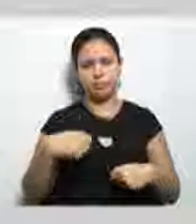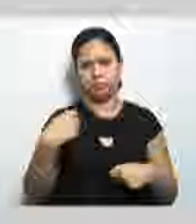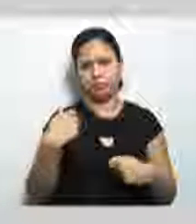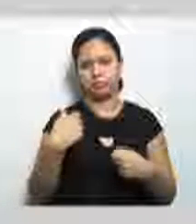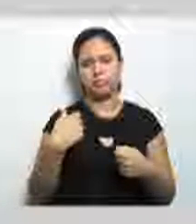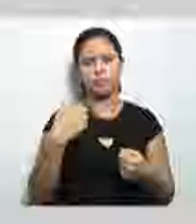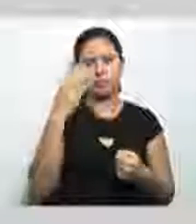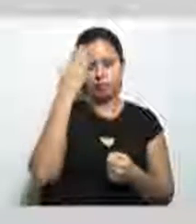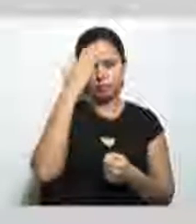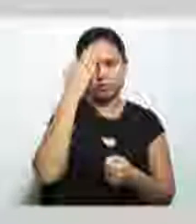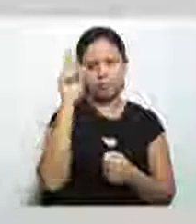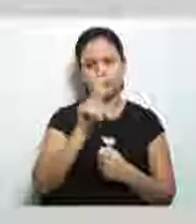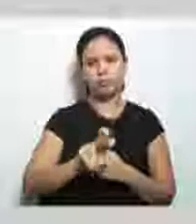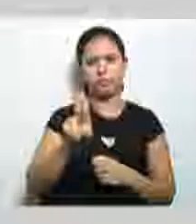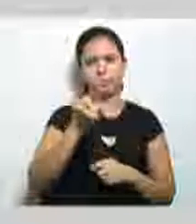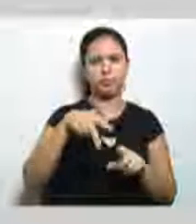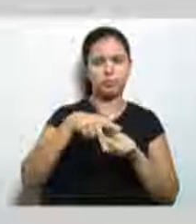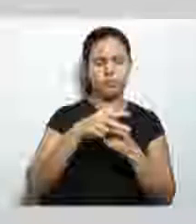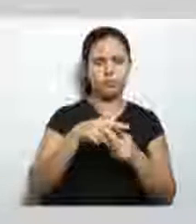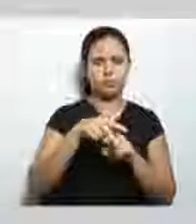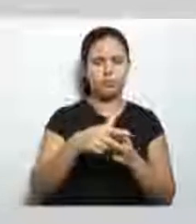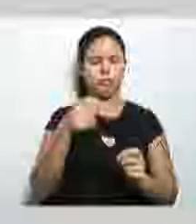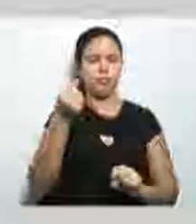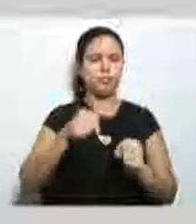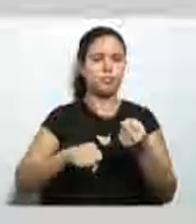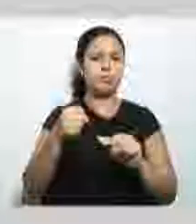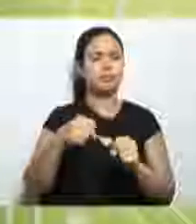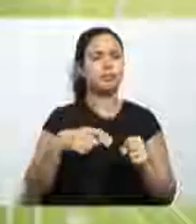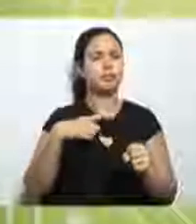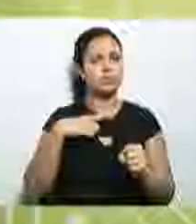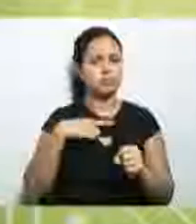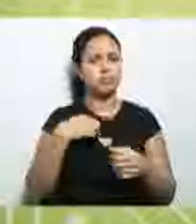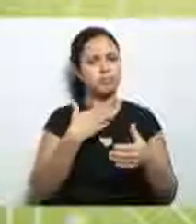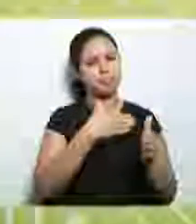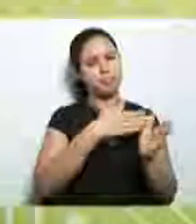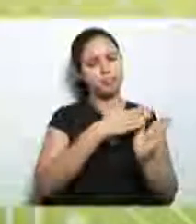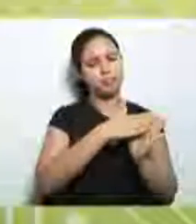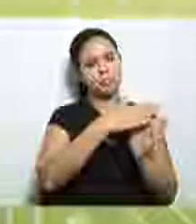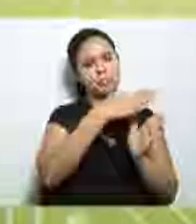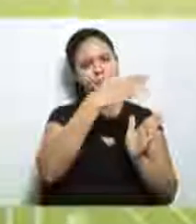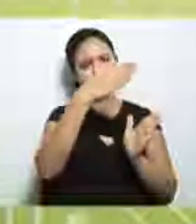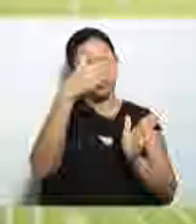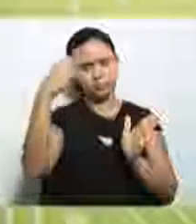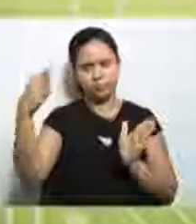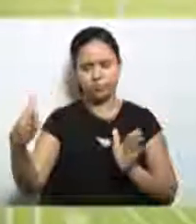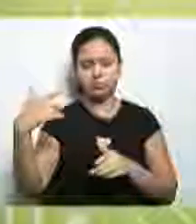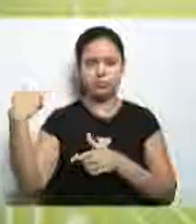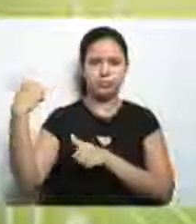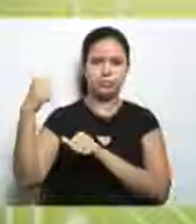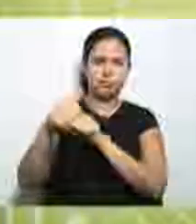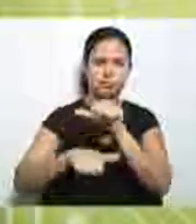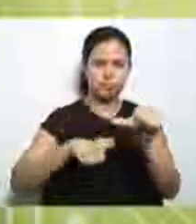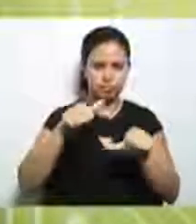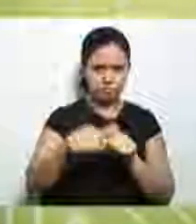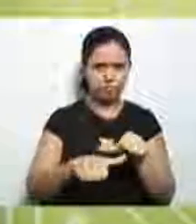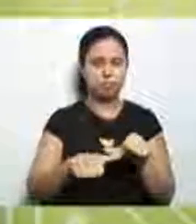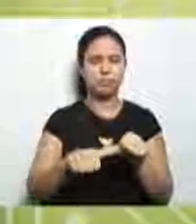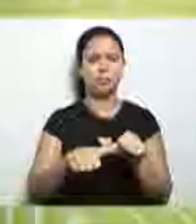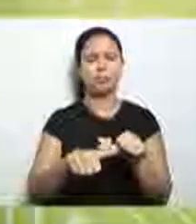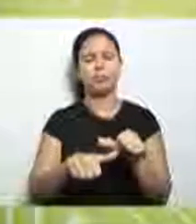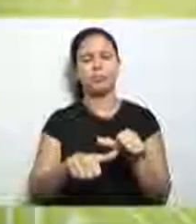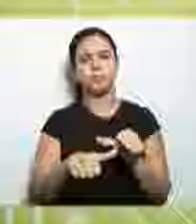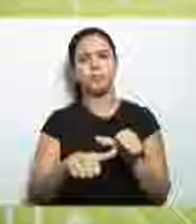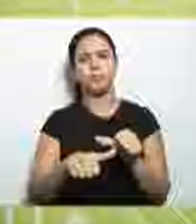a máquina. Então, vocês percebam que houve uma transformação, que houve um período em